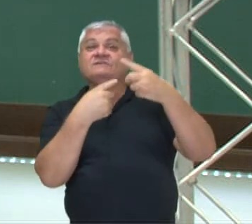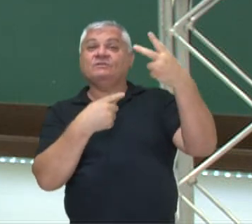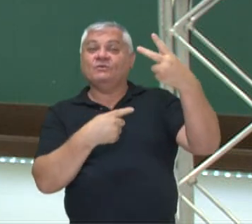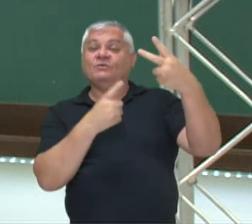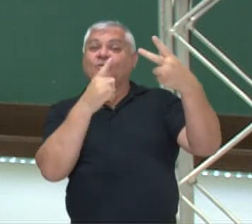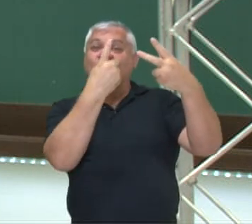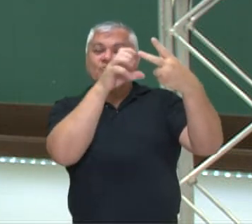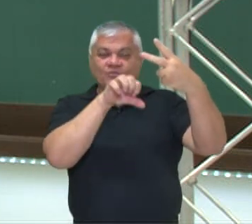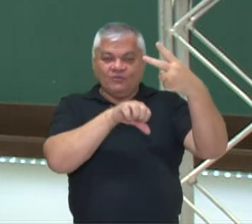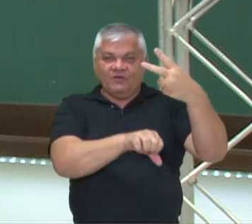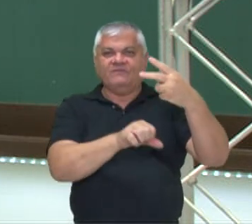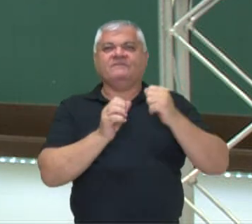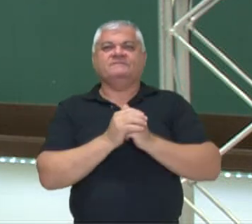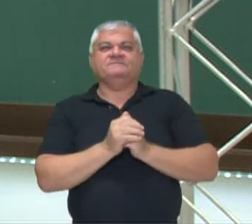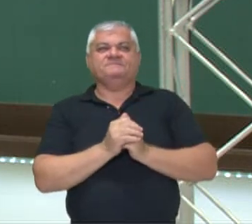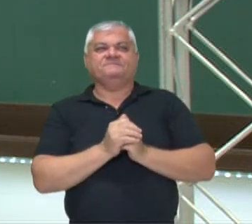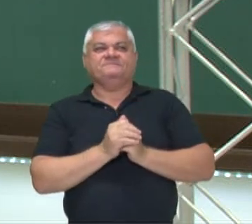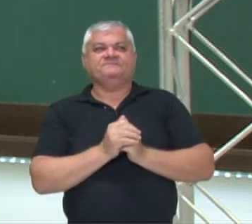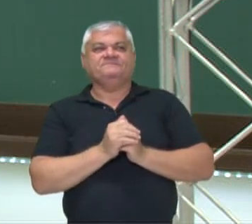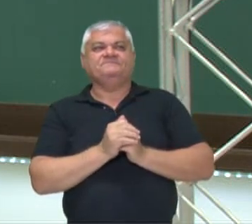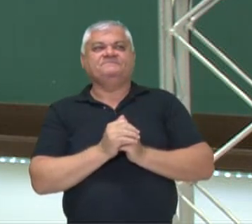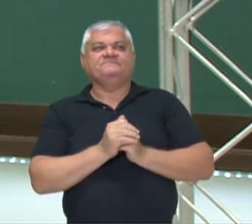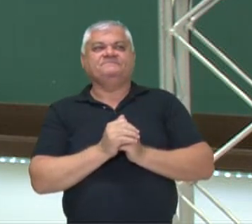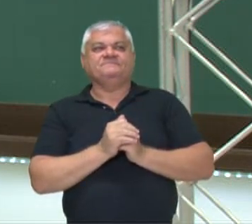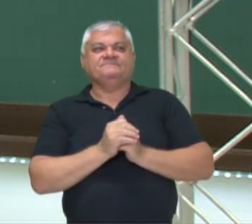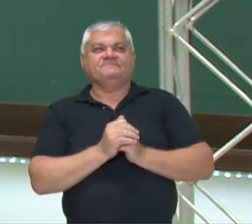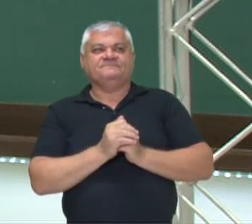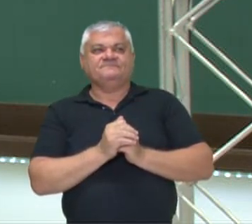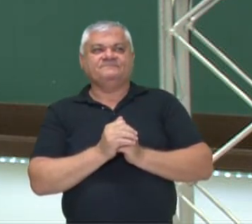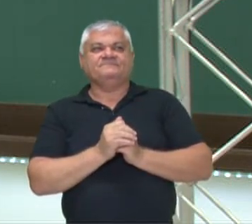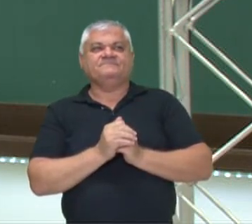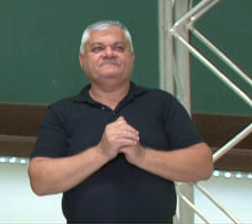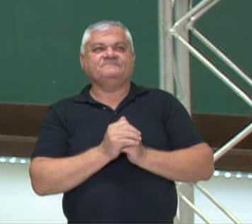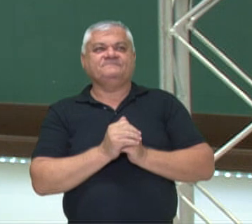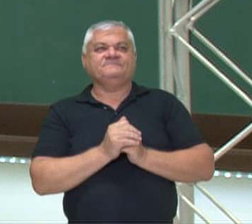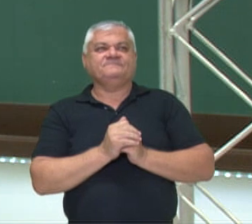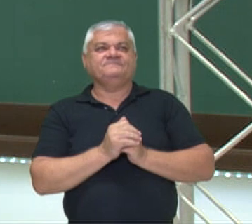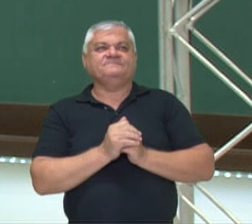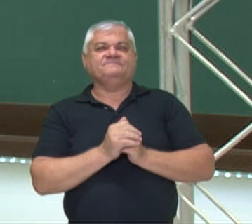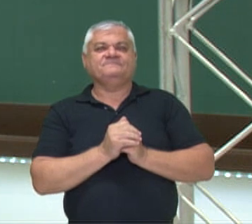2, 8. E 1, 9. Apaga a reserva.